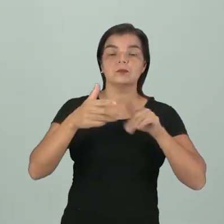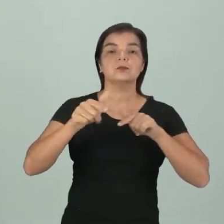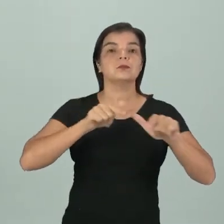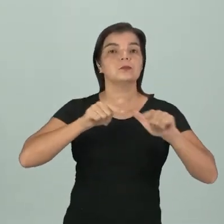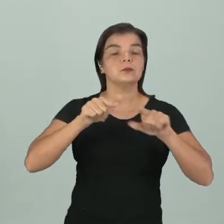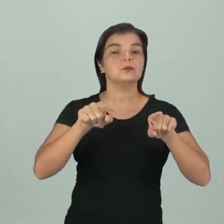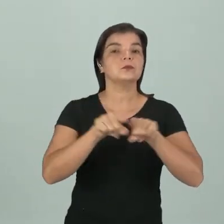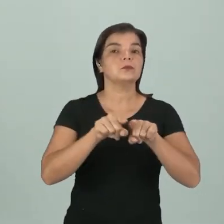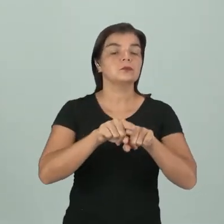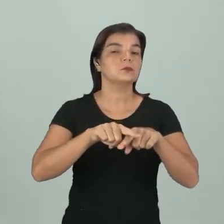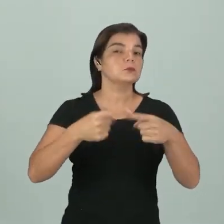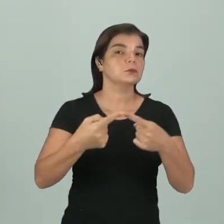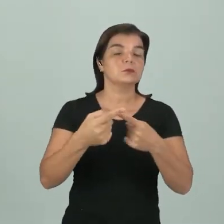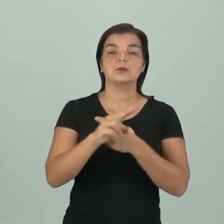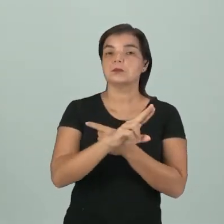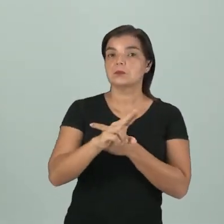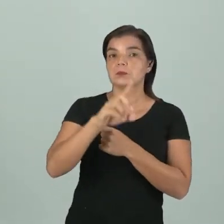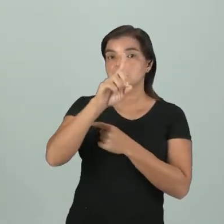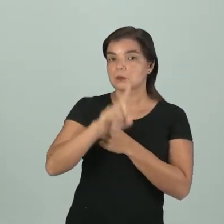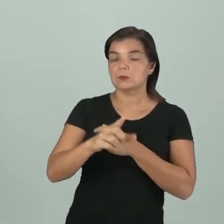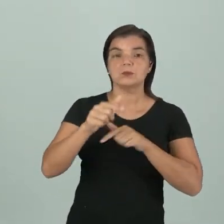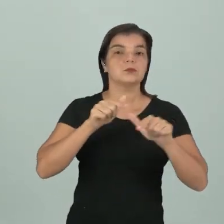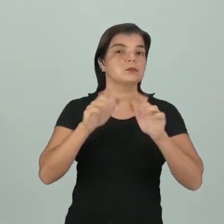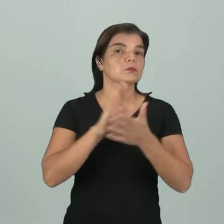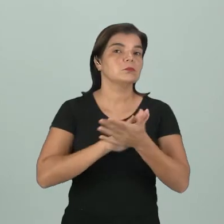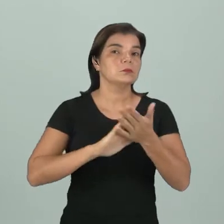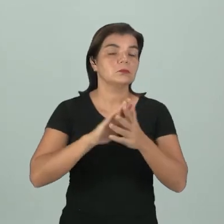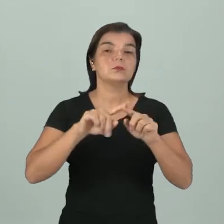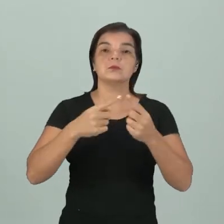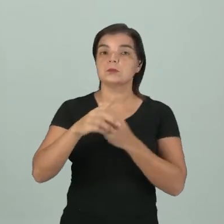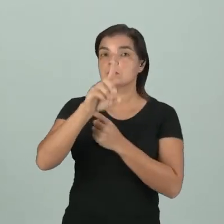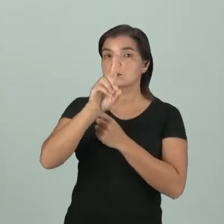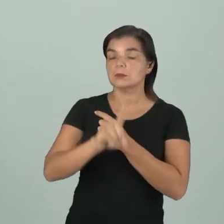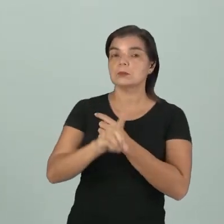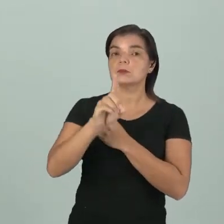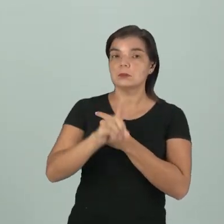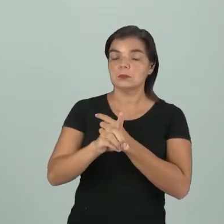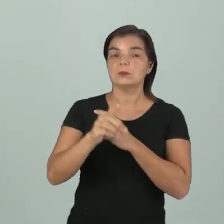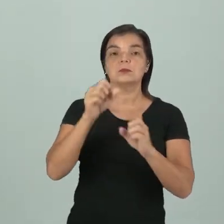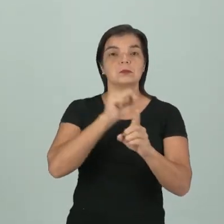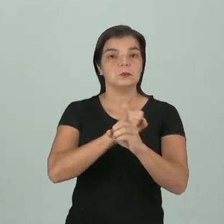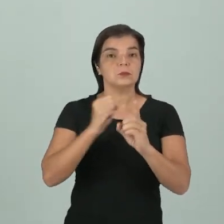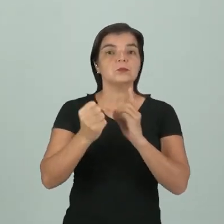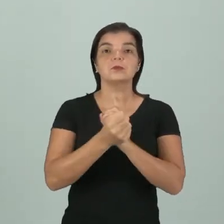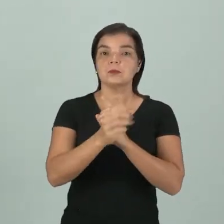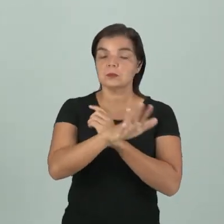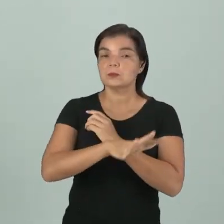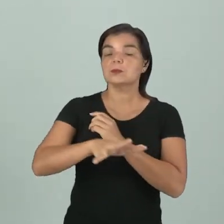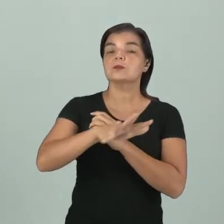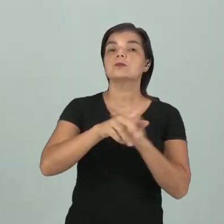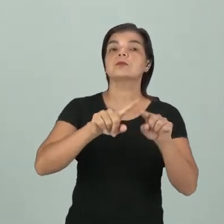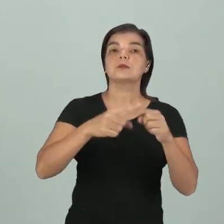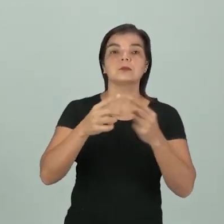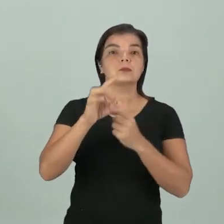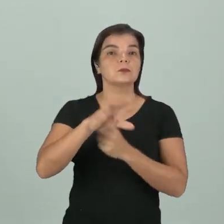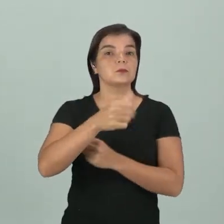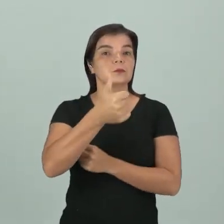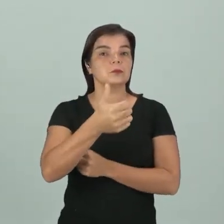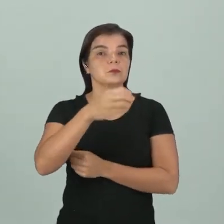de trabalho, mas que nem eram chamados de direitos trabalhistas, e sim de direitos sociais, certo? Então, só